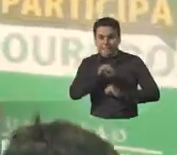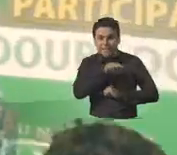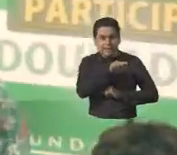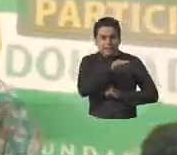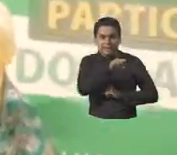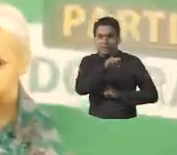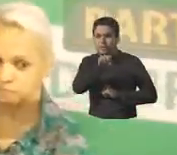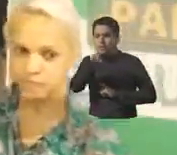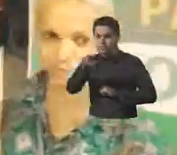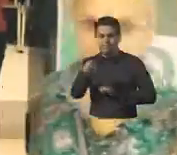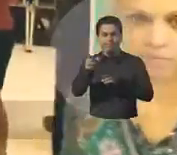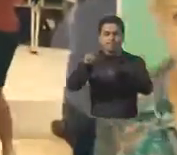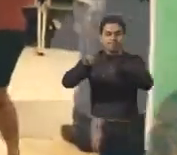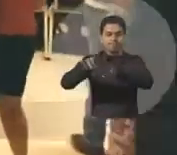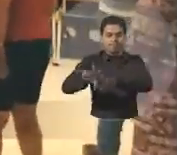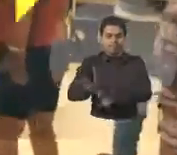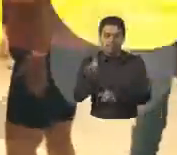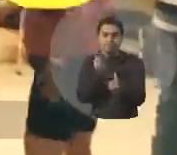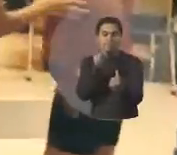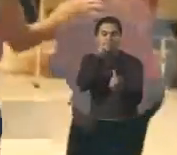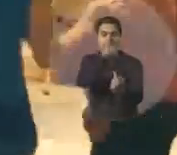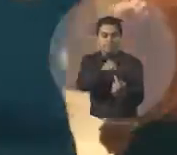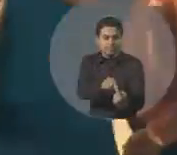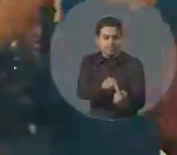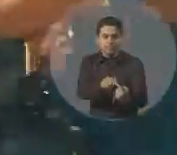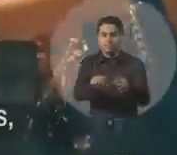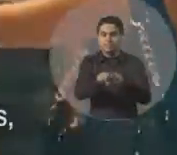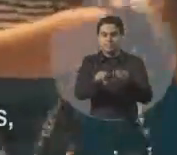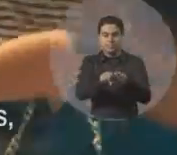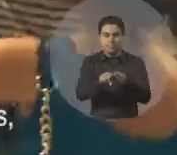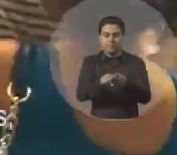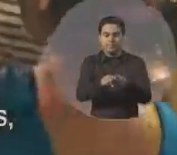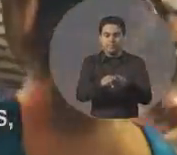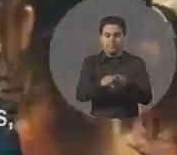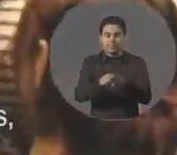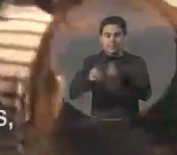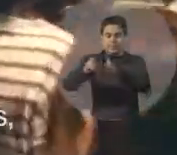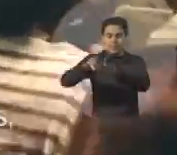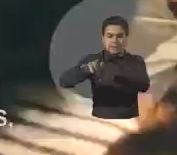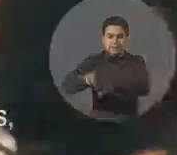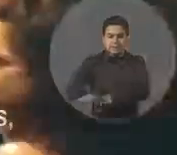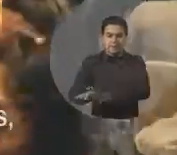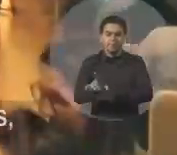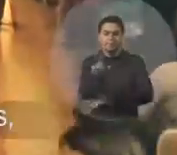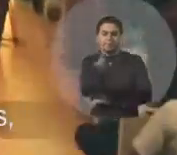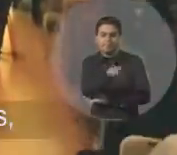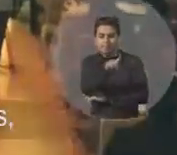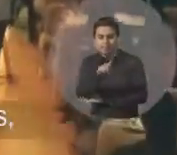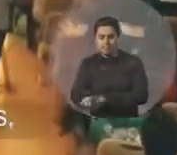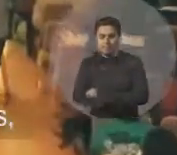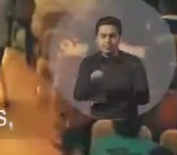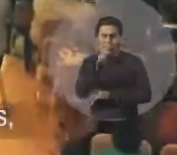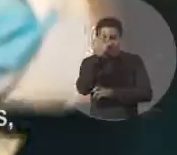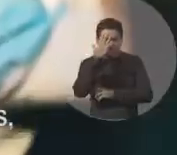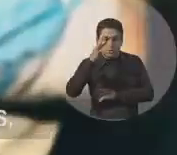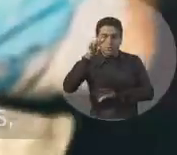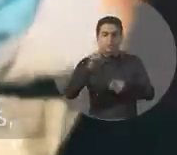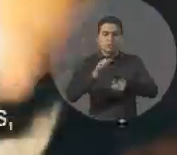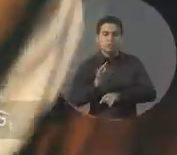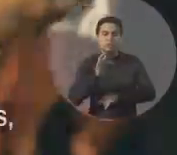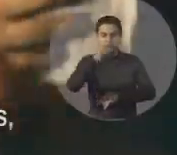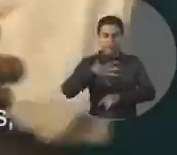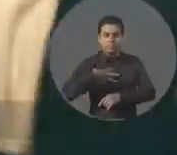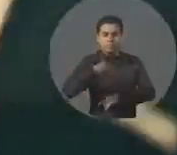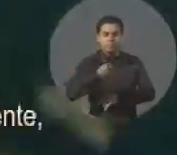Se nós desistirmos dos nossos ideais, nós estaremos negando e desistindo dos